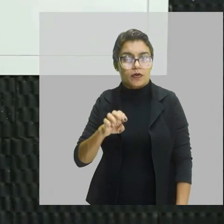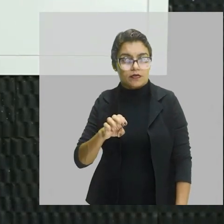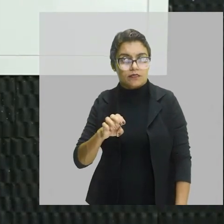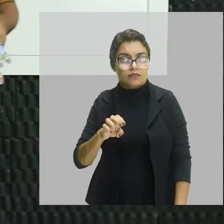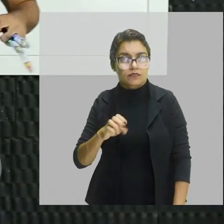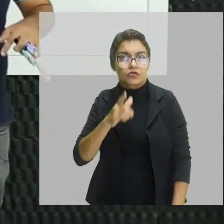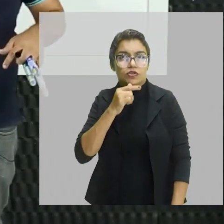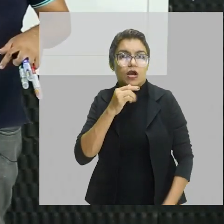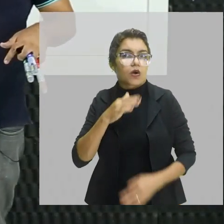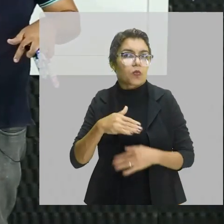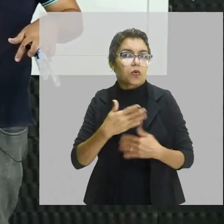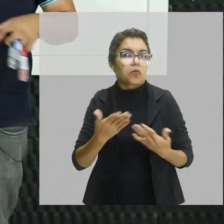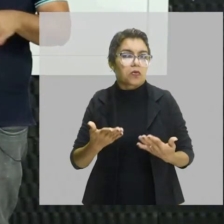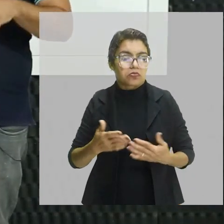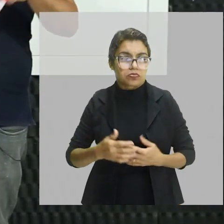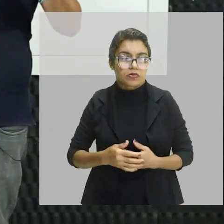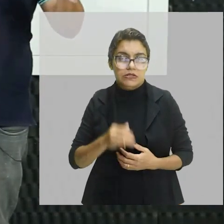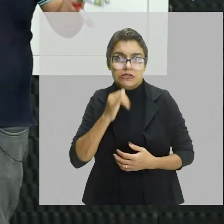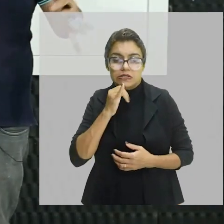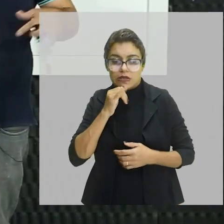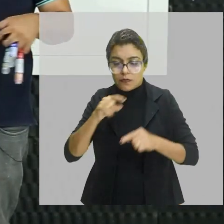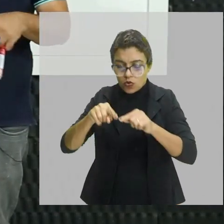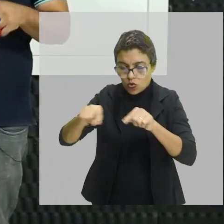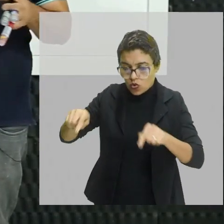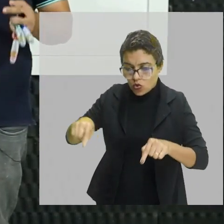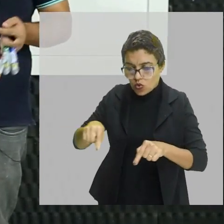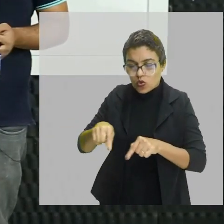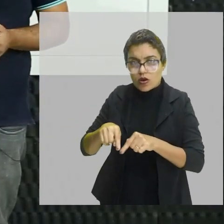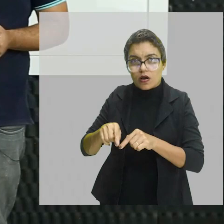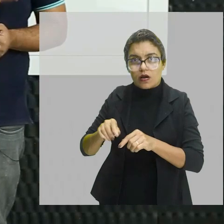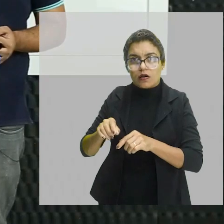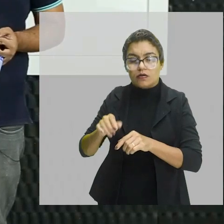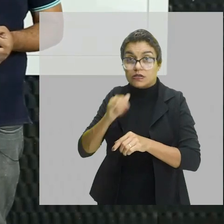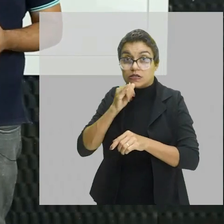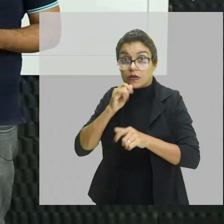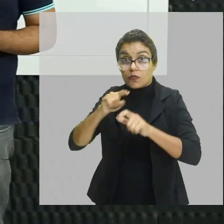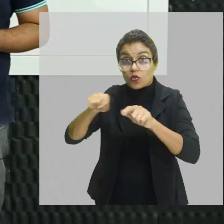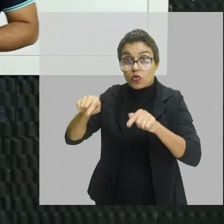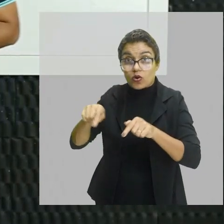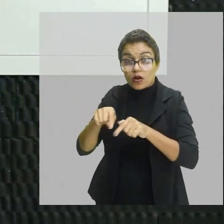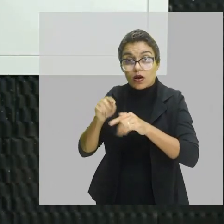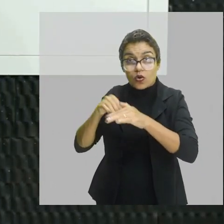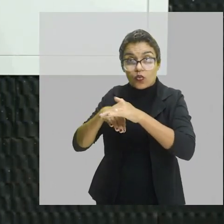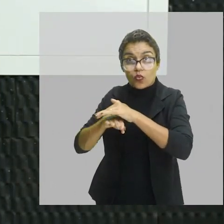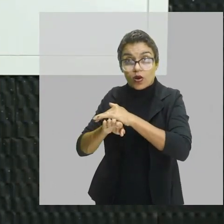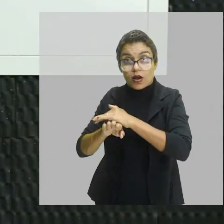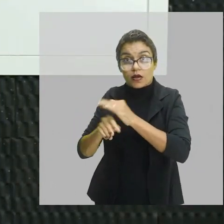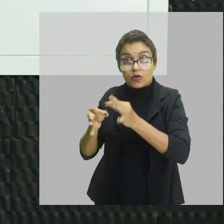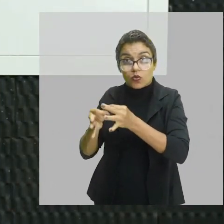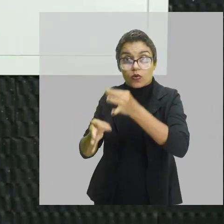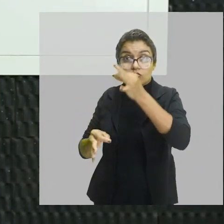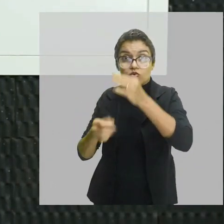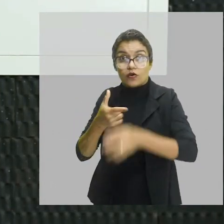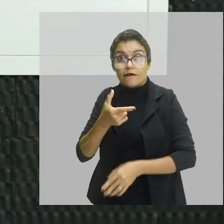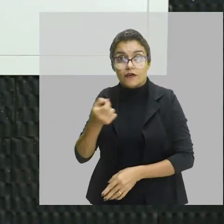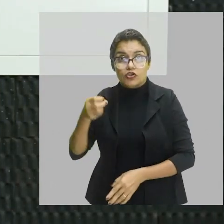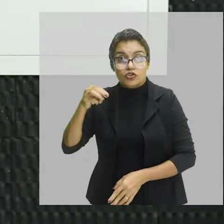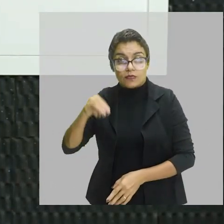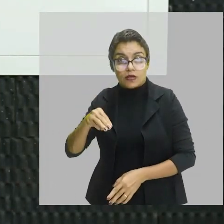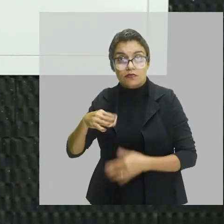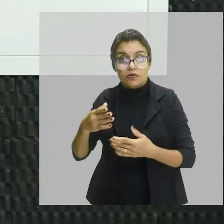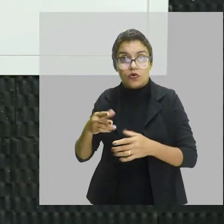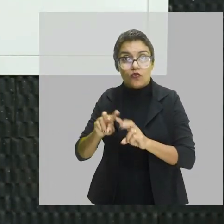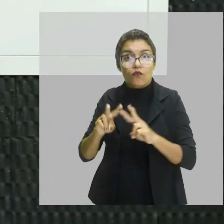um reservatório que tem aí uma altura de 20 metros e por aí vai, né? Tem a gravidade que ele traz lá. Então esse volume, ele tem como